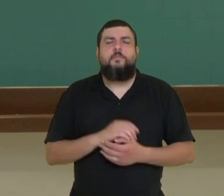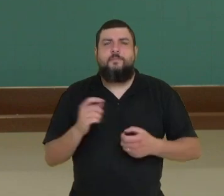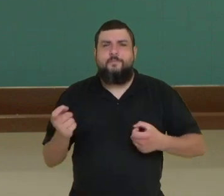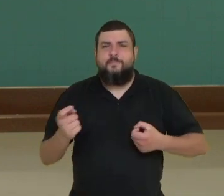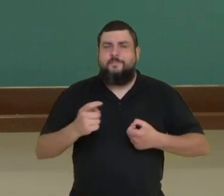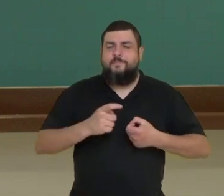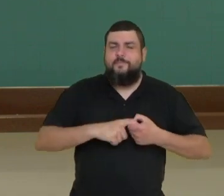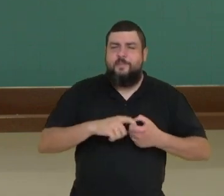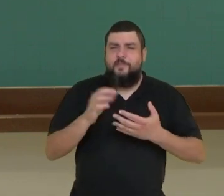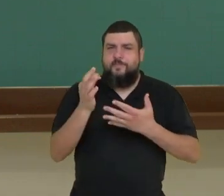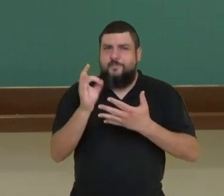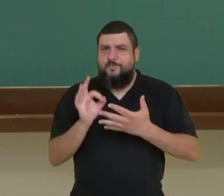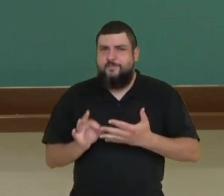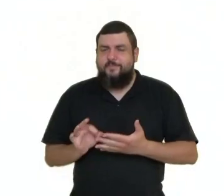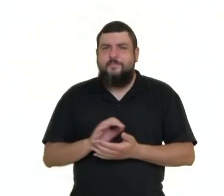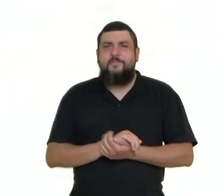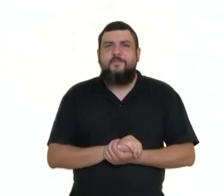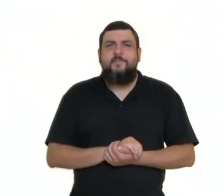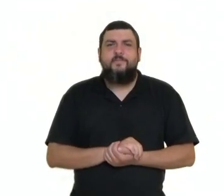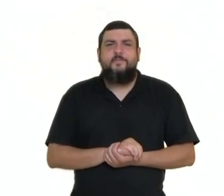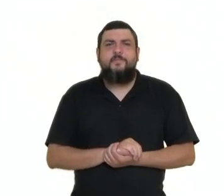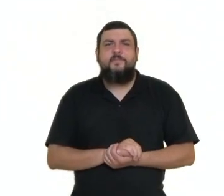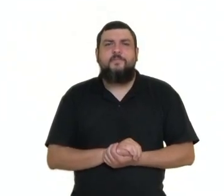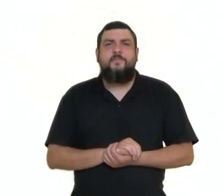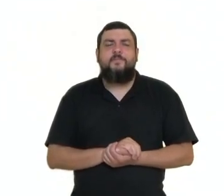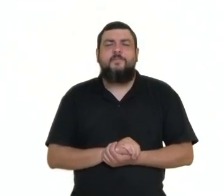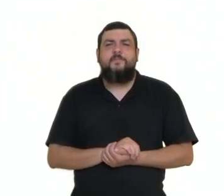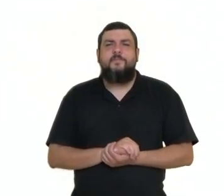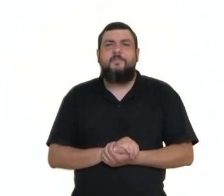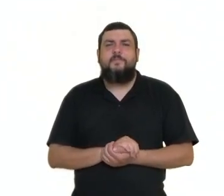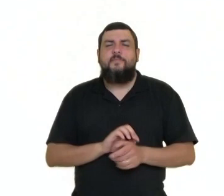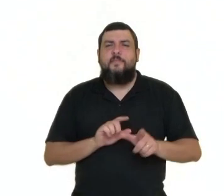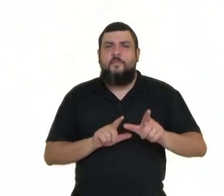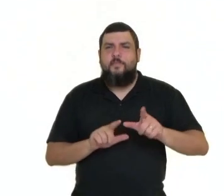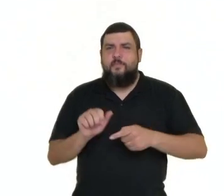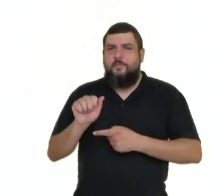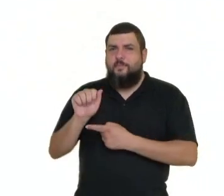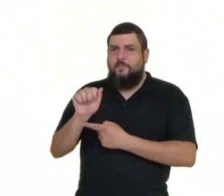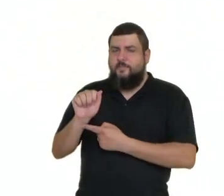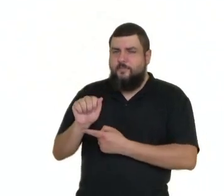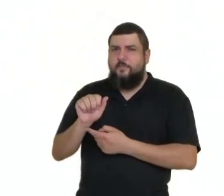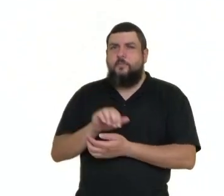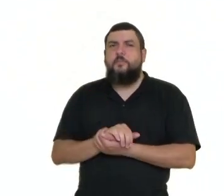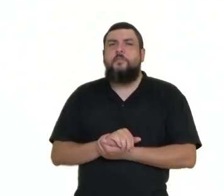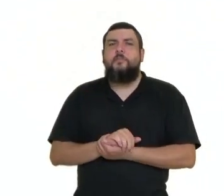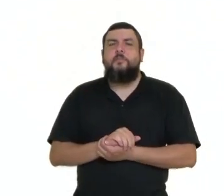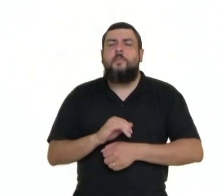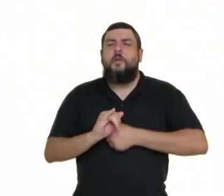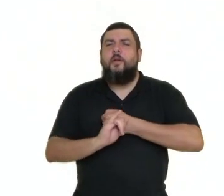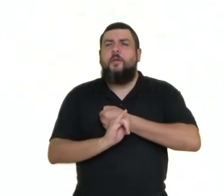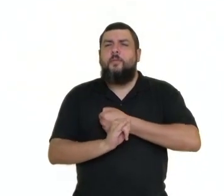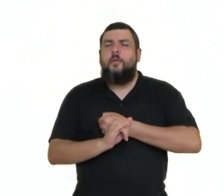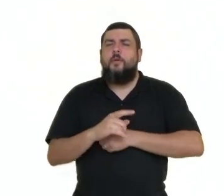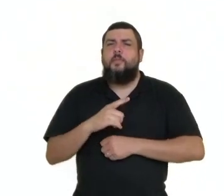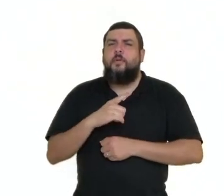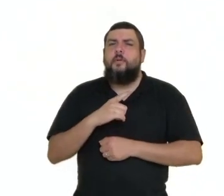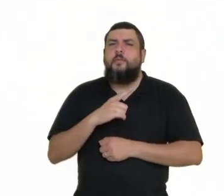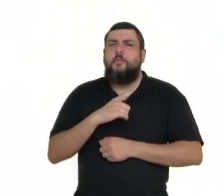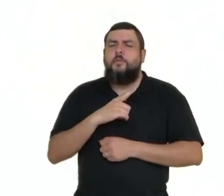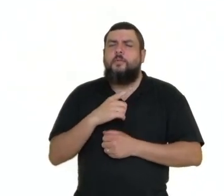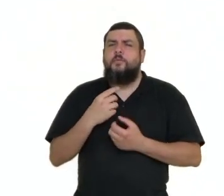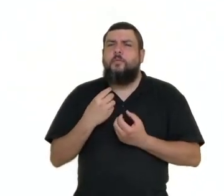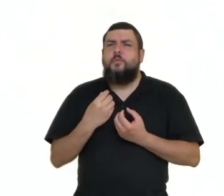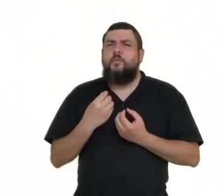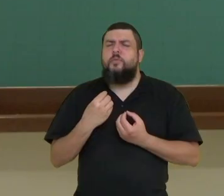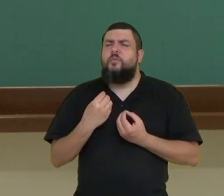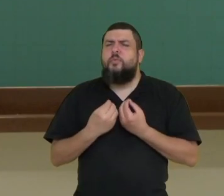Voltei, gabaritar contigo. Olha só, na letra A crônica apresenta uma situação o quê? De que tipo? Então,